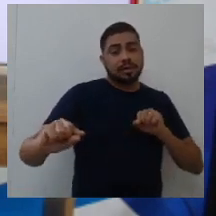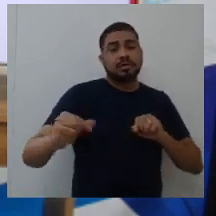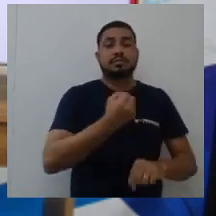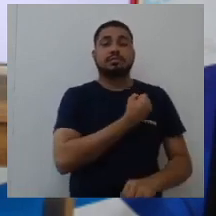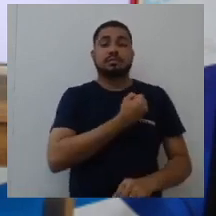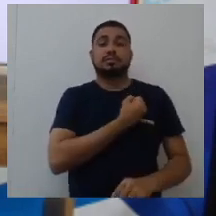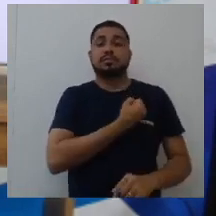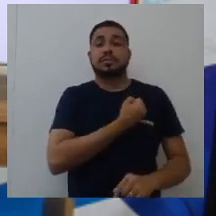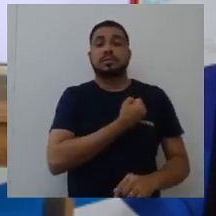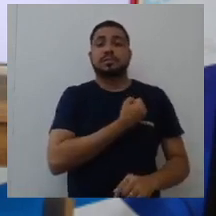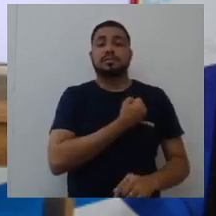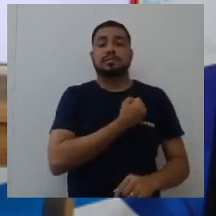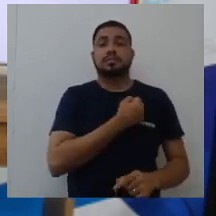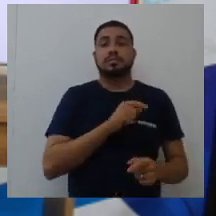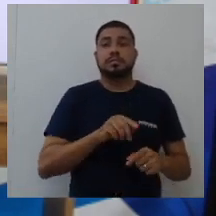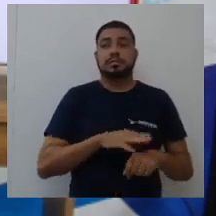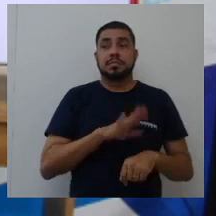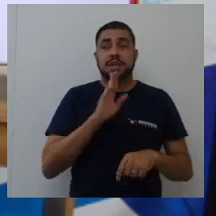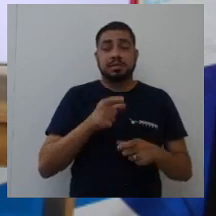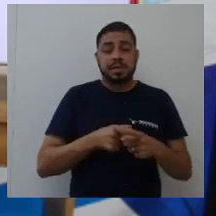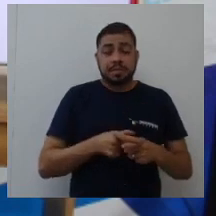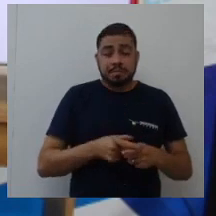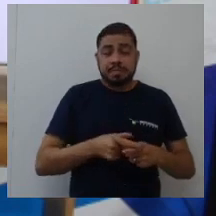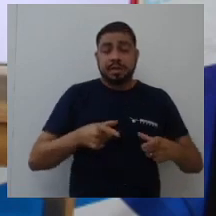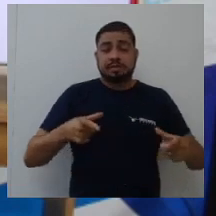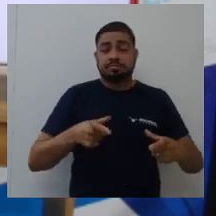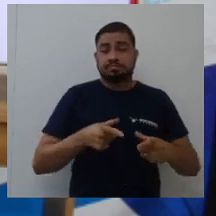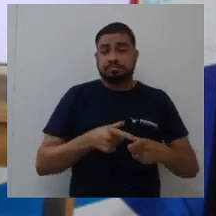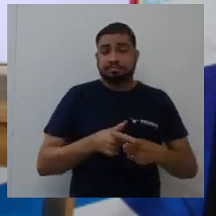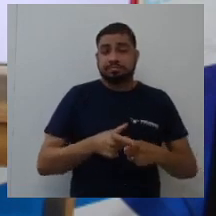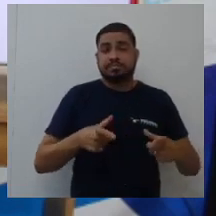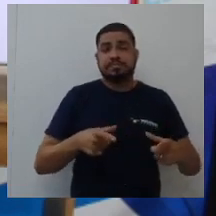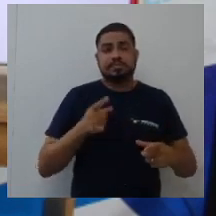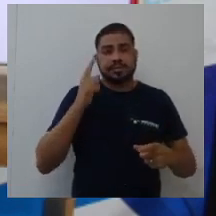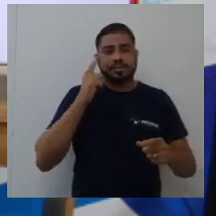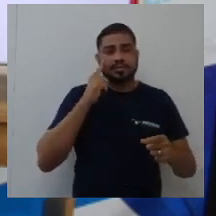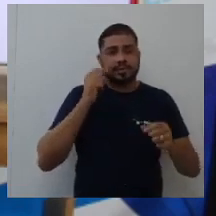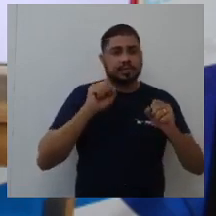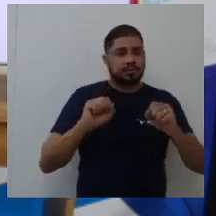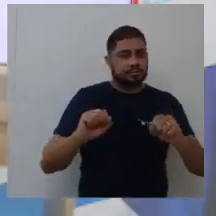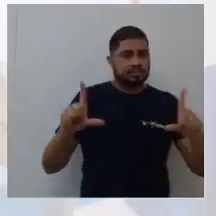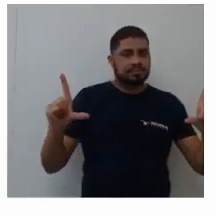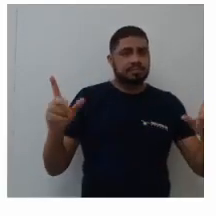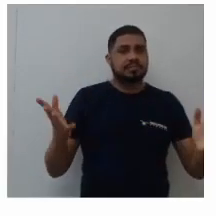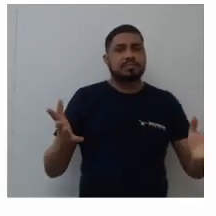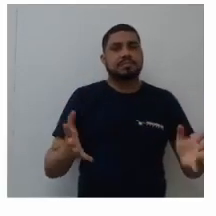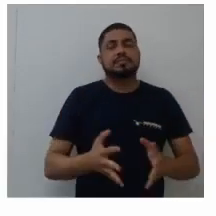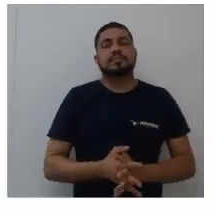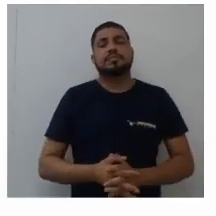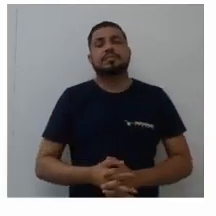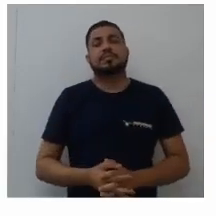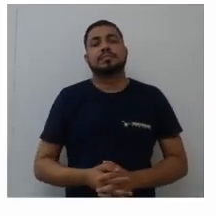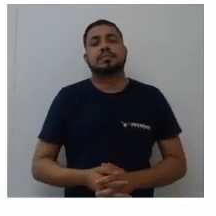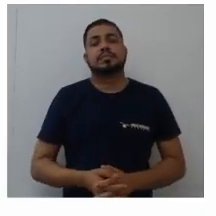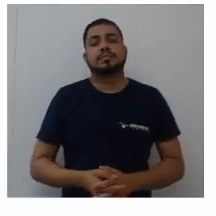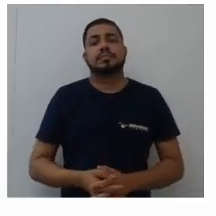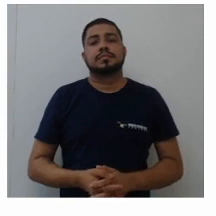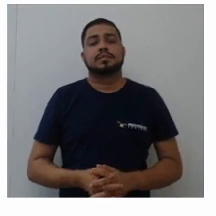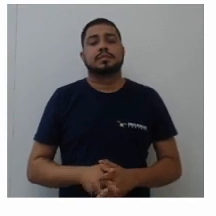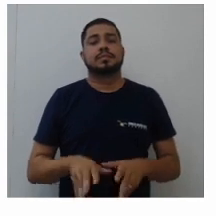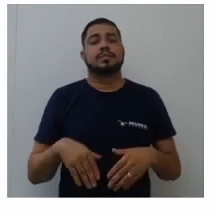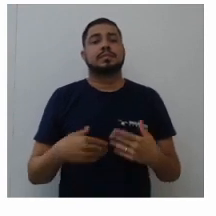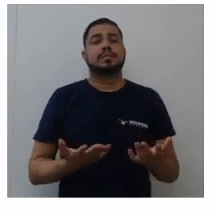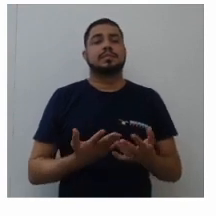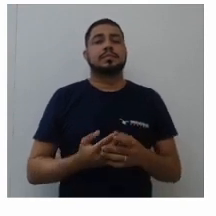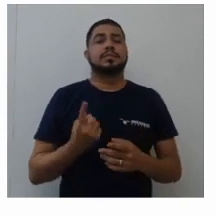que você amplie, tente ampliar ali. Dá uma sacada no slide agora lá. Olha só, vê lá.